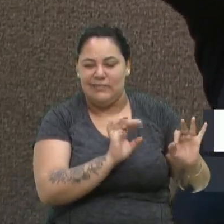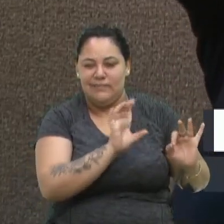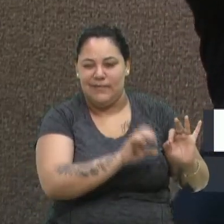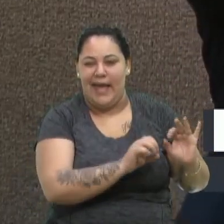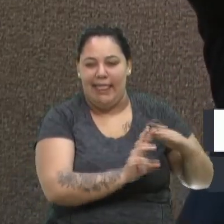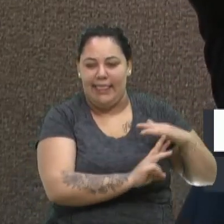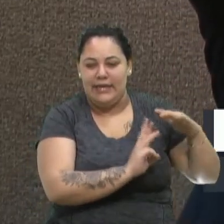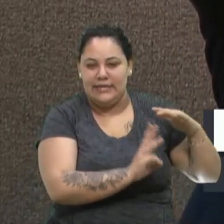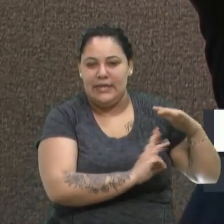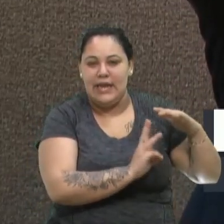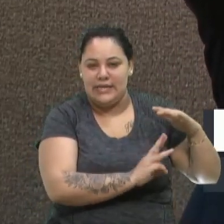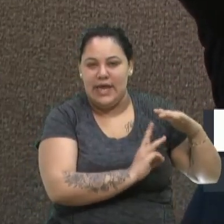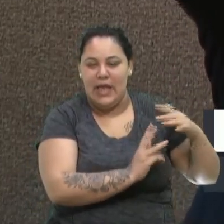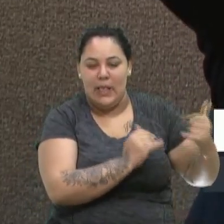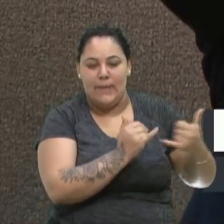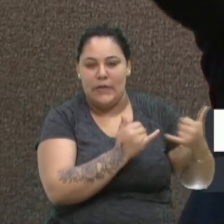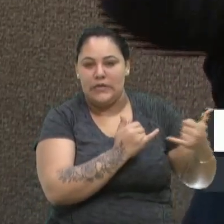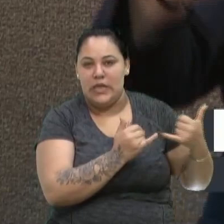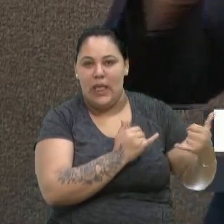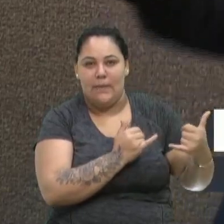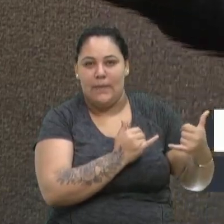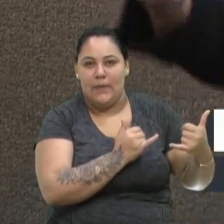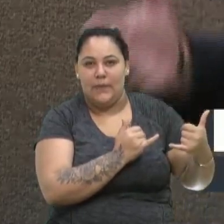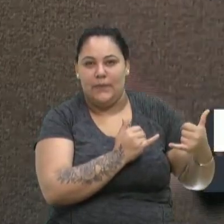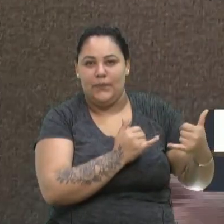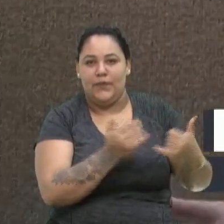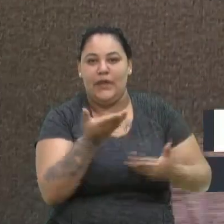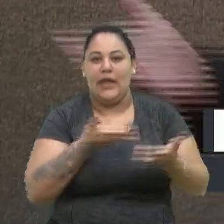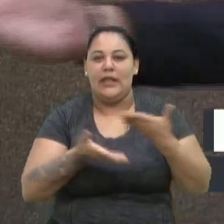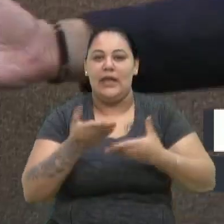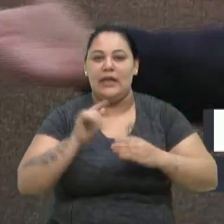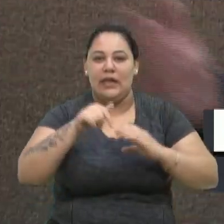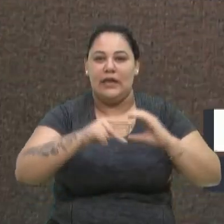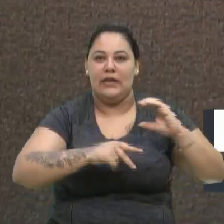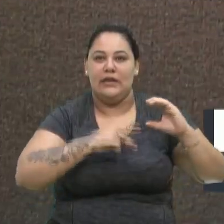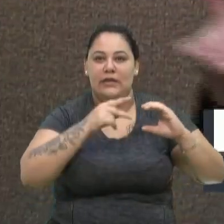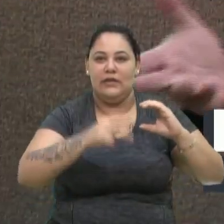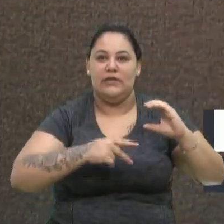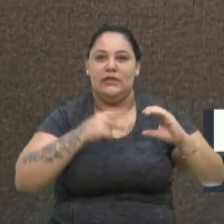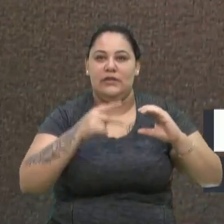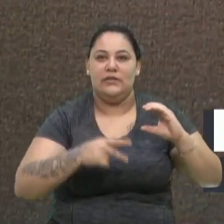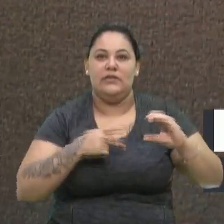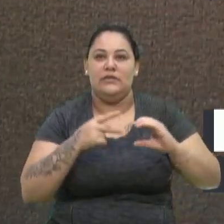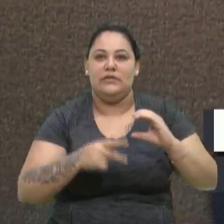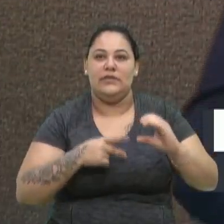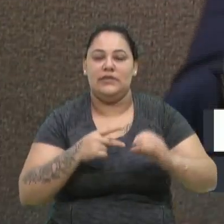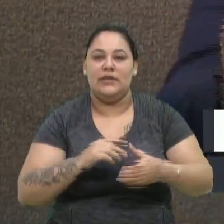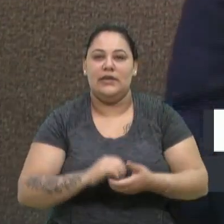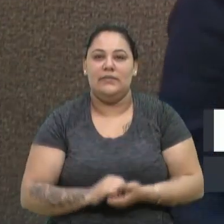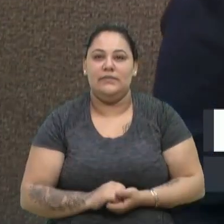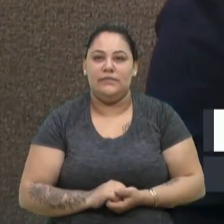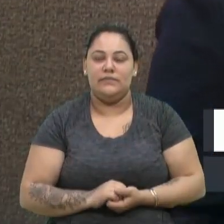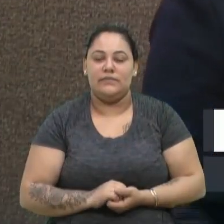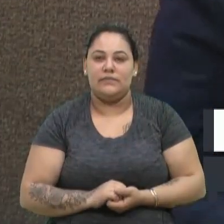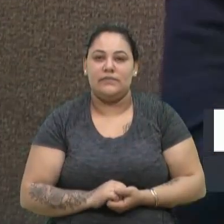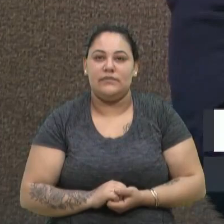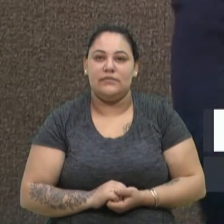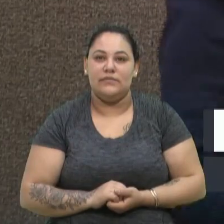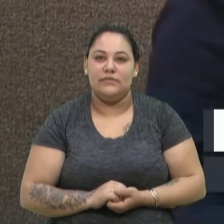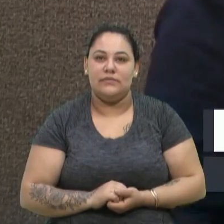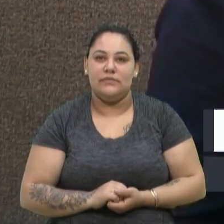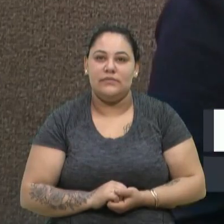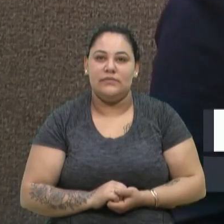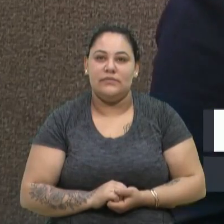terceirizadas das servidoras que atendem ali na prefeitura, quem recebe as pessoas, as terceirizadas. Essas